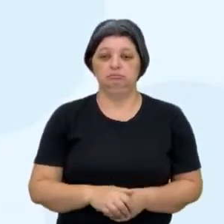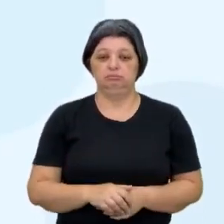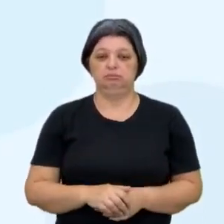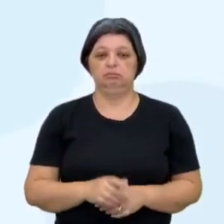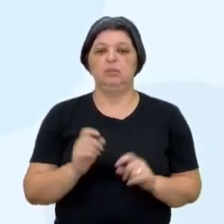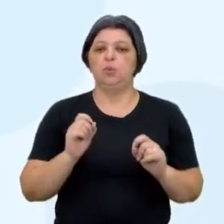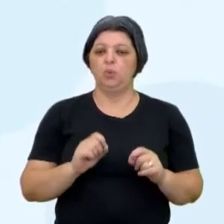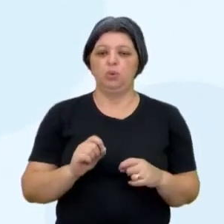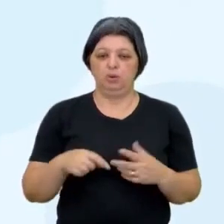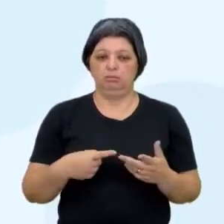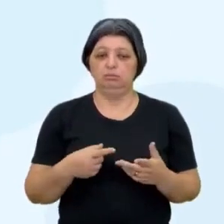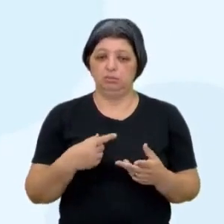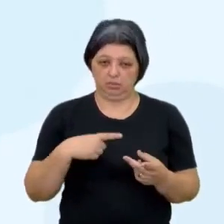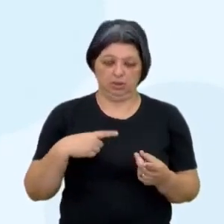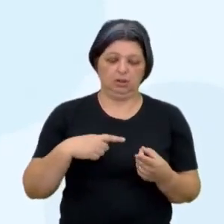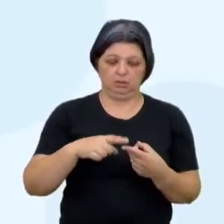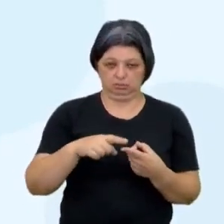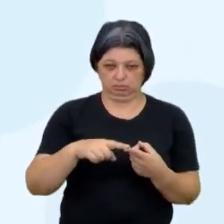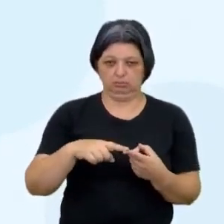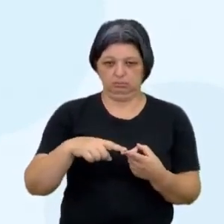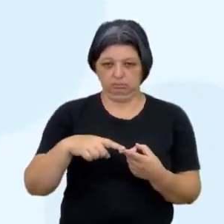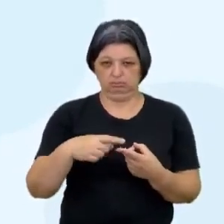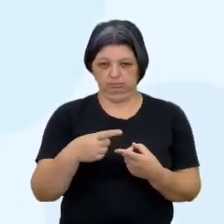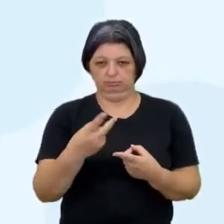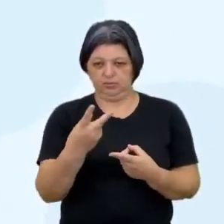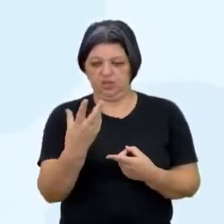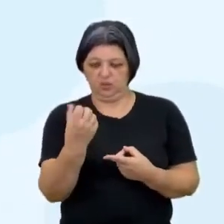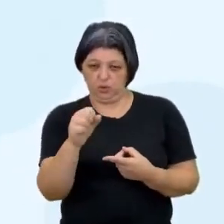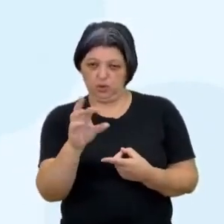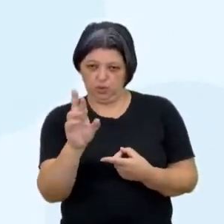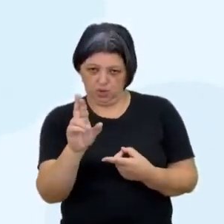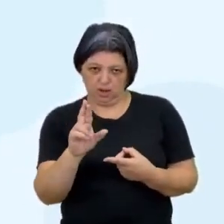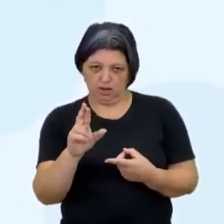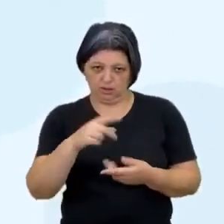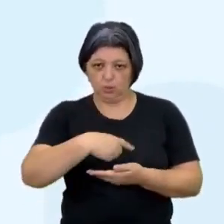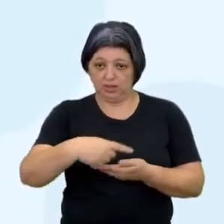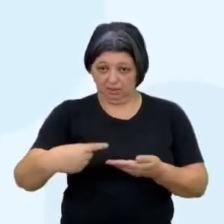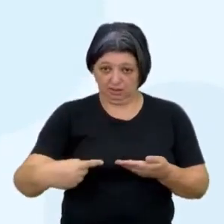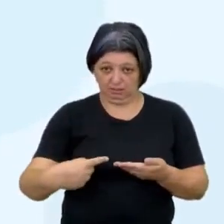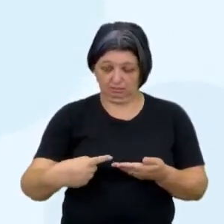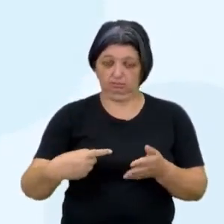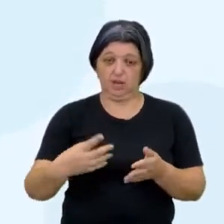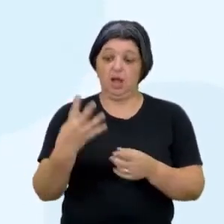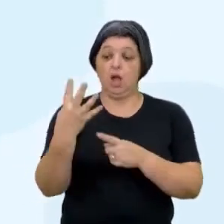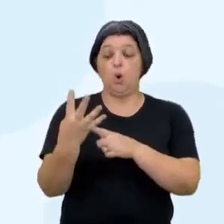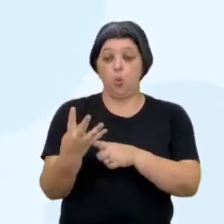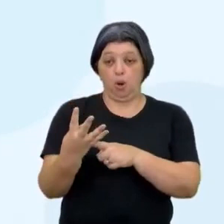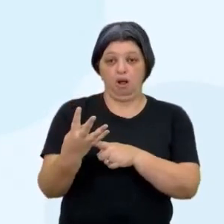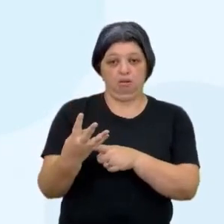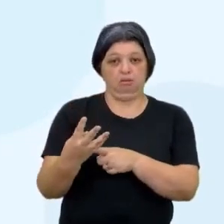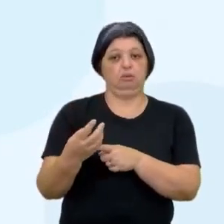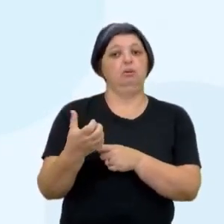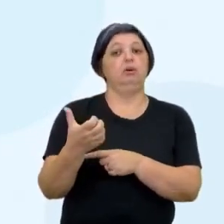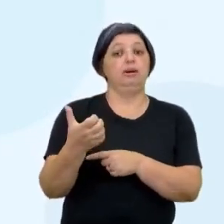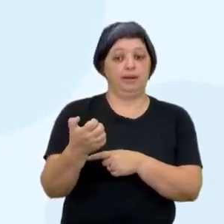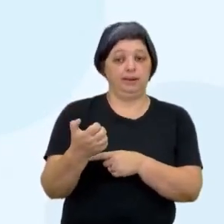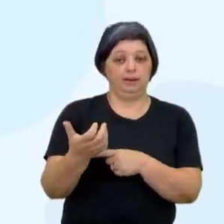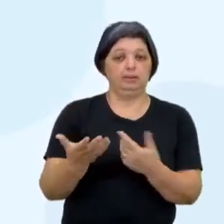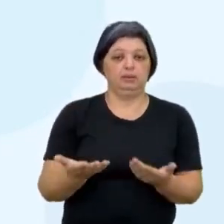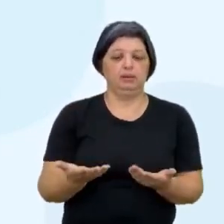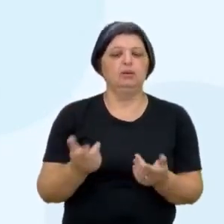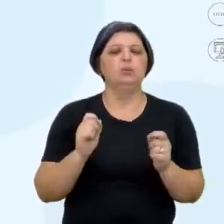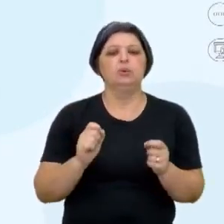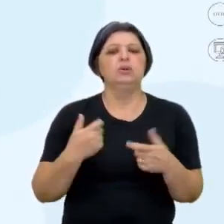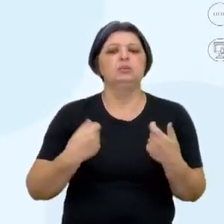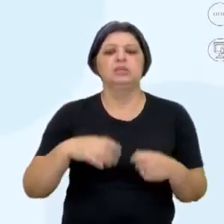o valor do caderno e ele comprou 4 canetas que ele não falou o preço. Então, o que a gente quer